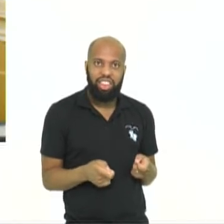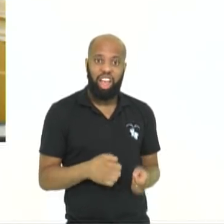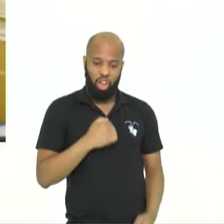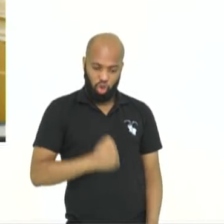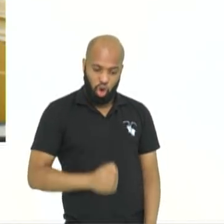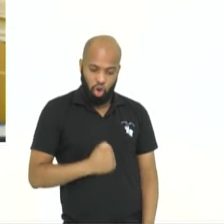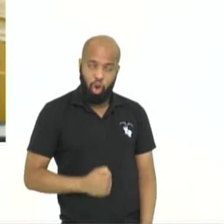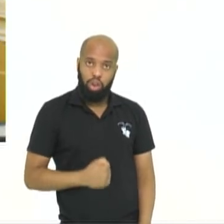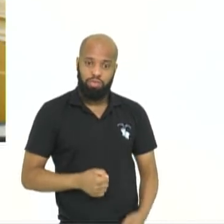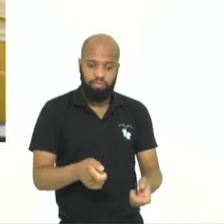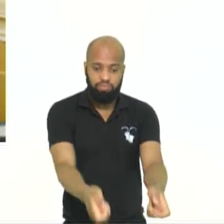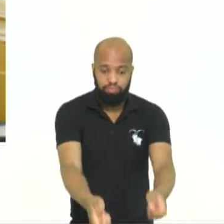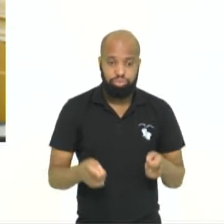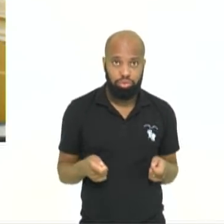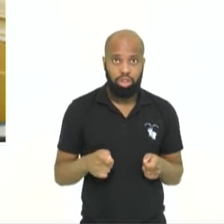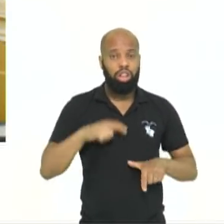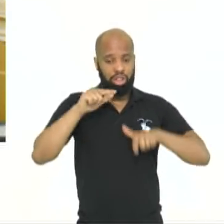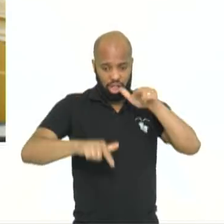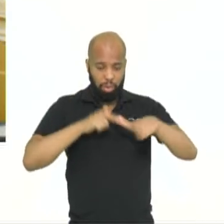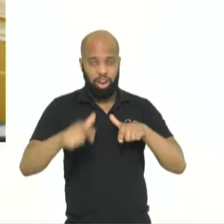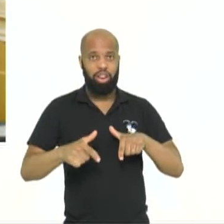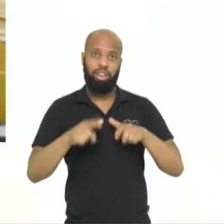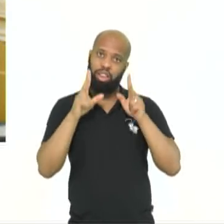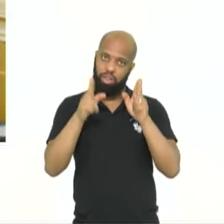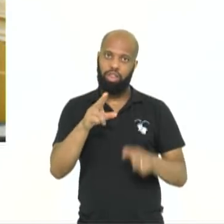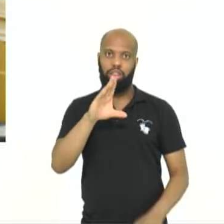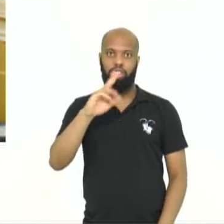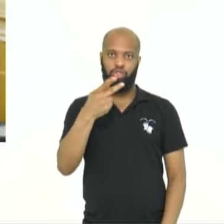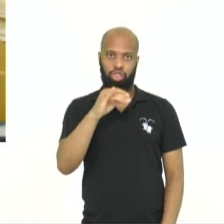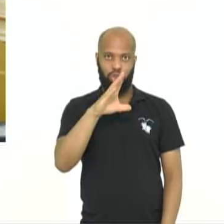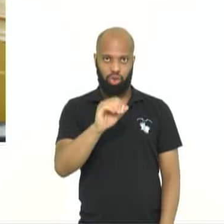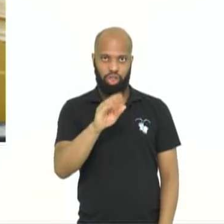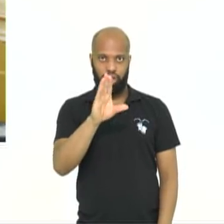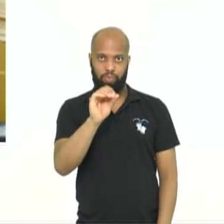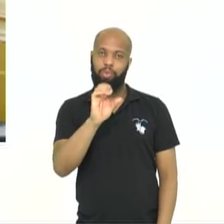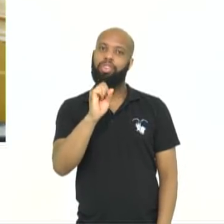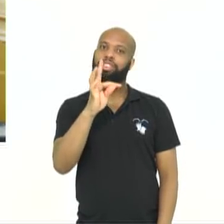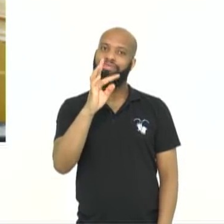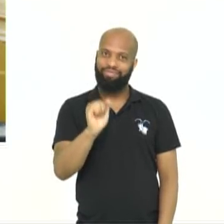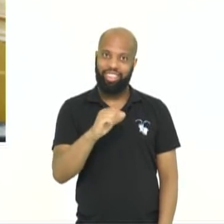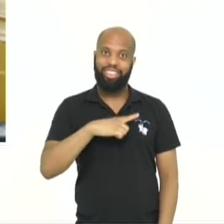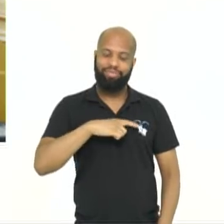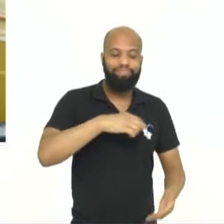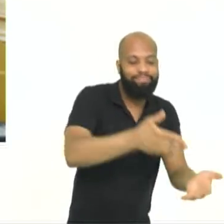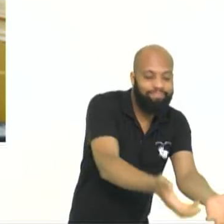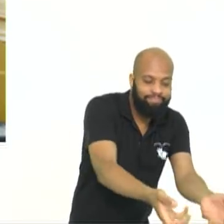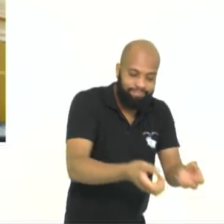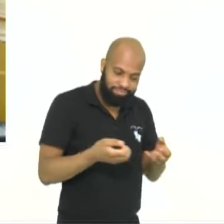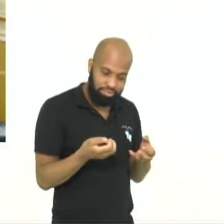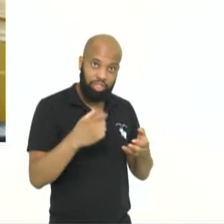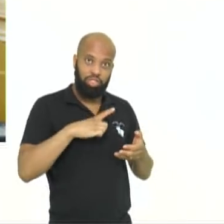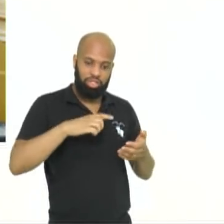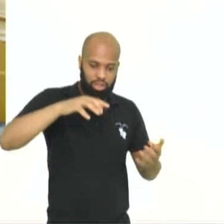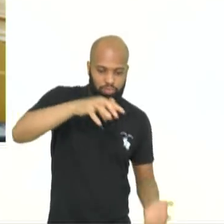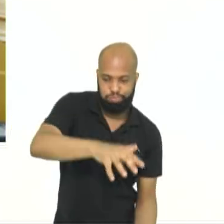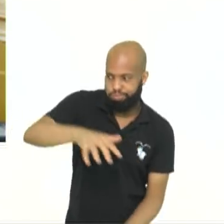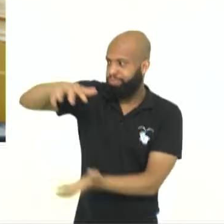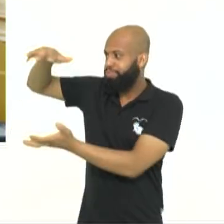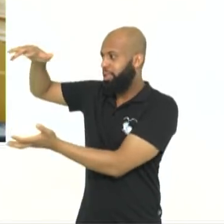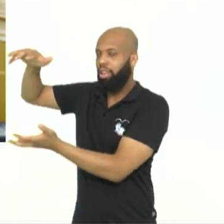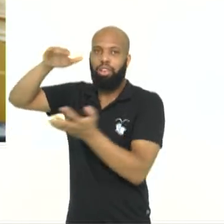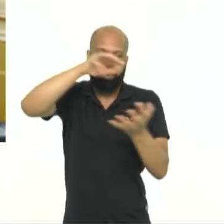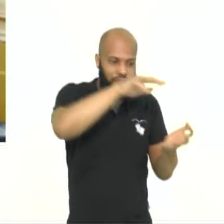os dejetos. E esses trabalhadores, como o Chico Bosta, vinham e recolhiam isso, colocavam em tonéis de